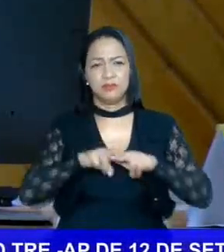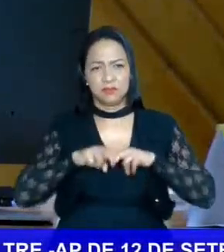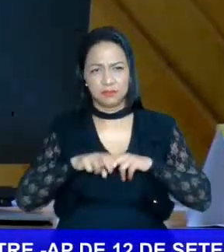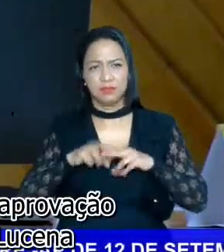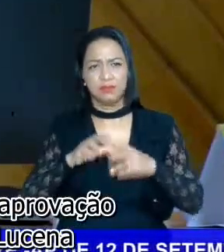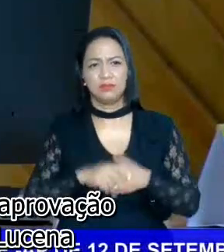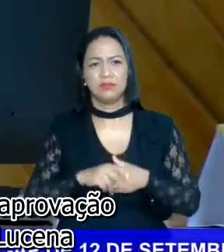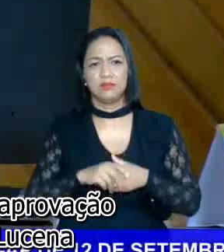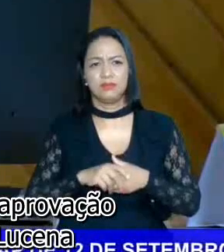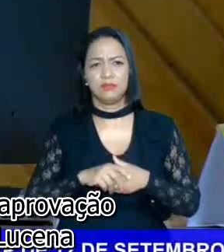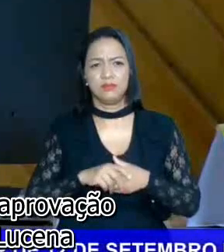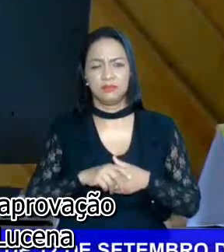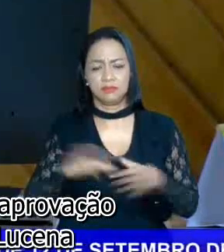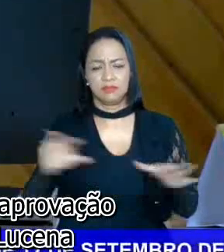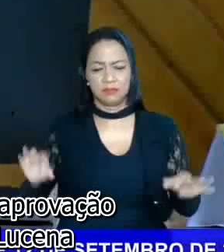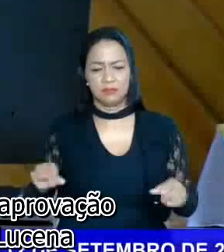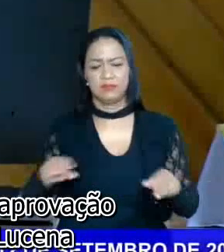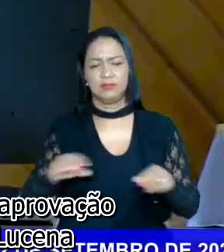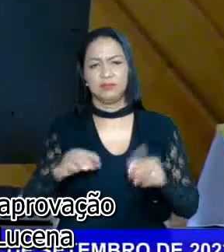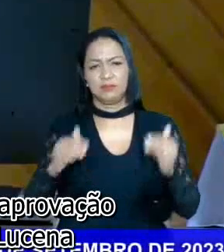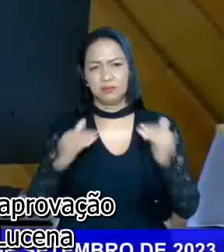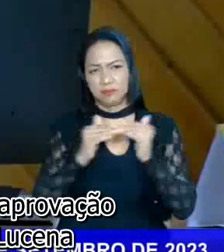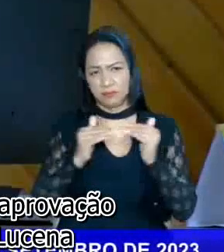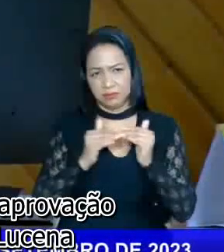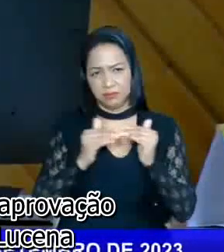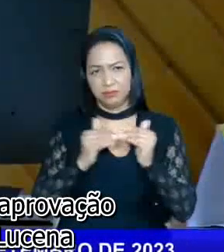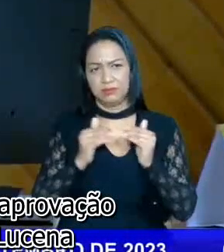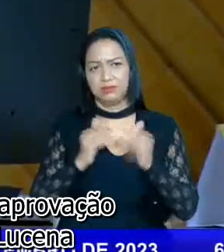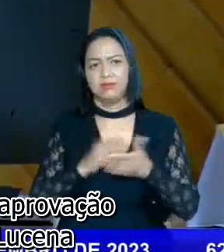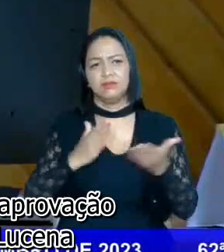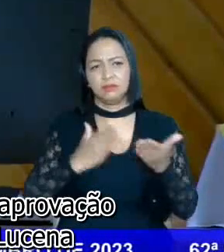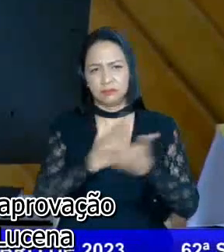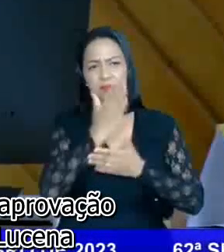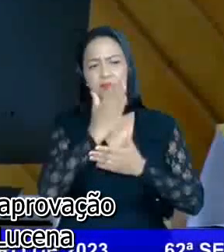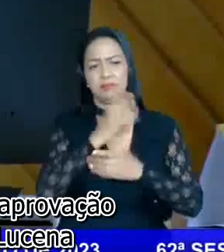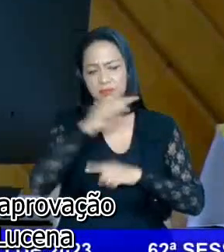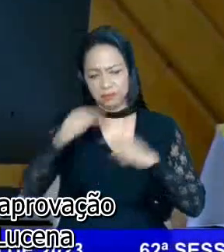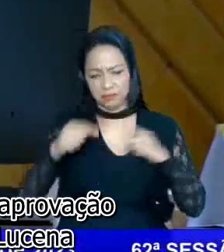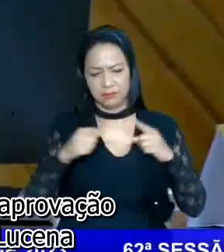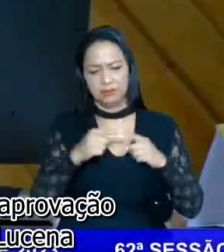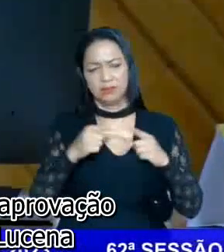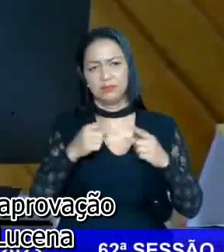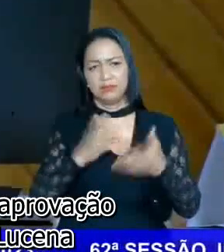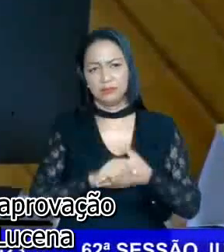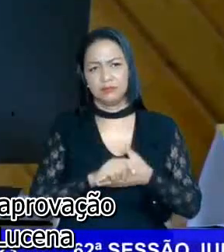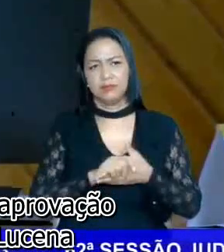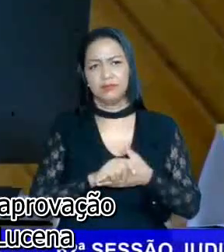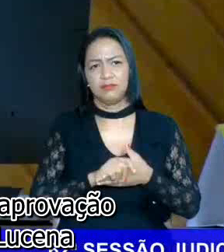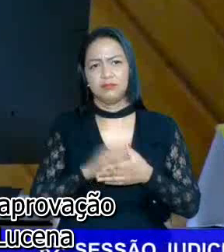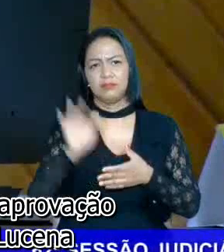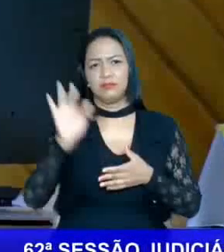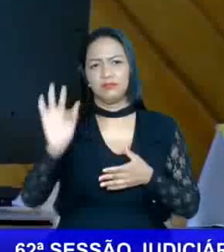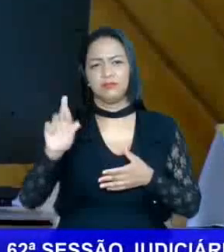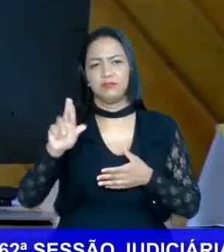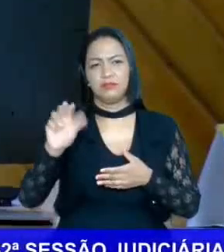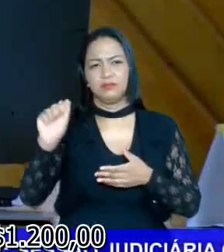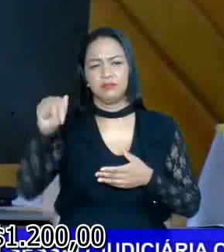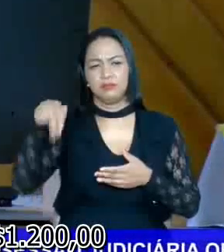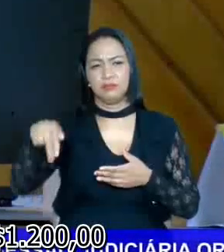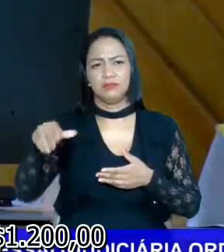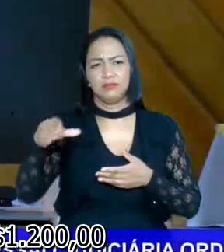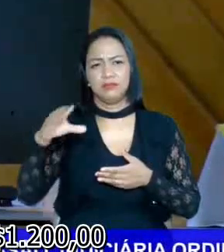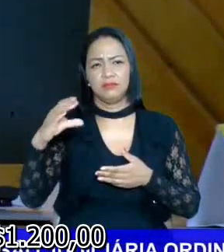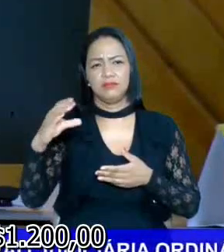razão, em consonância com o órgão técnico, eu voto pela aprovação com ressalva das contas de Francisco Cristiano Lucena